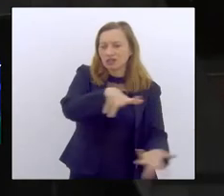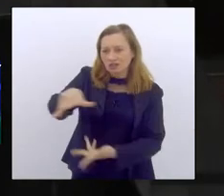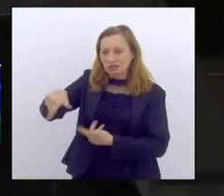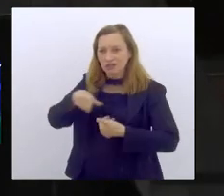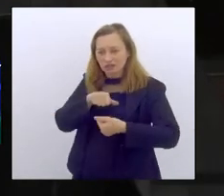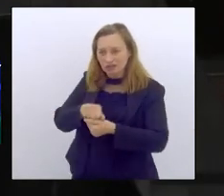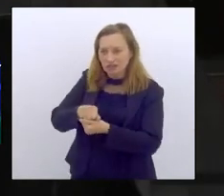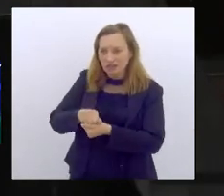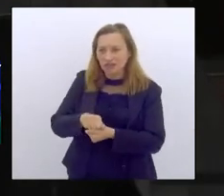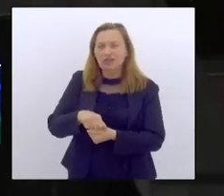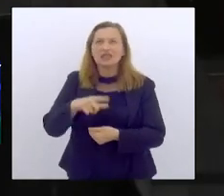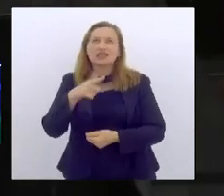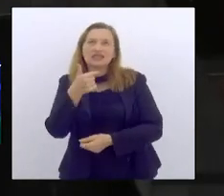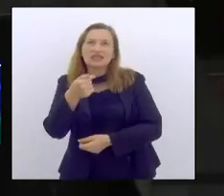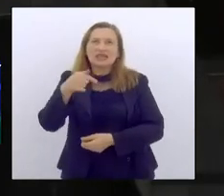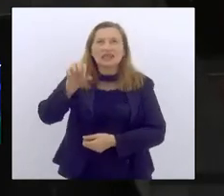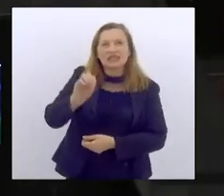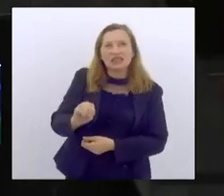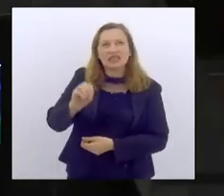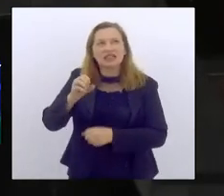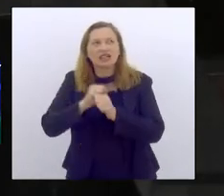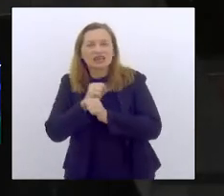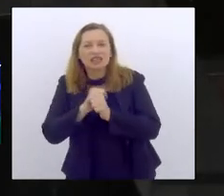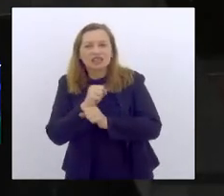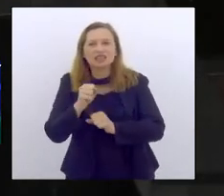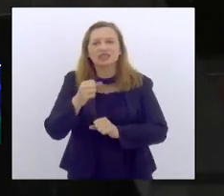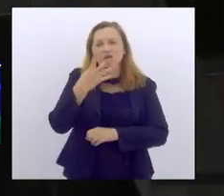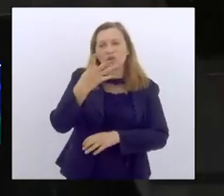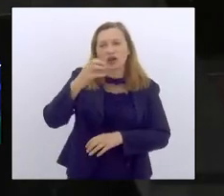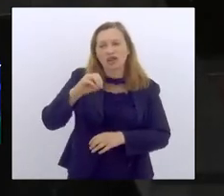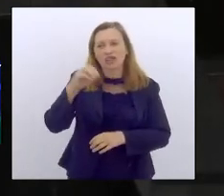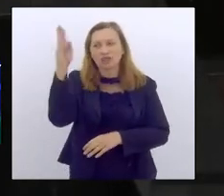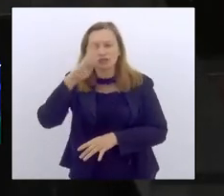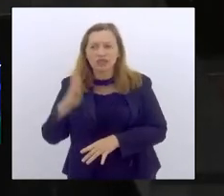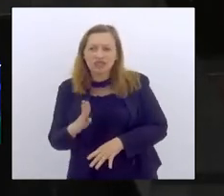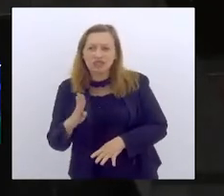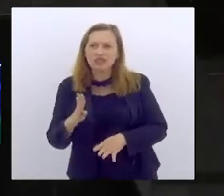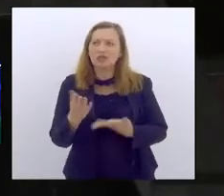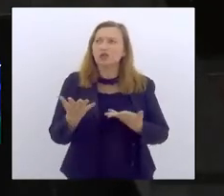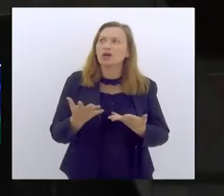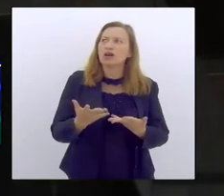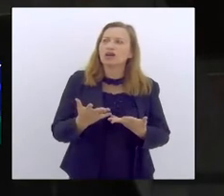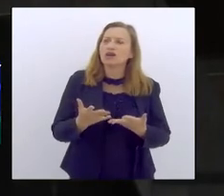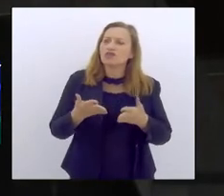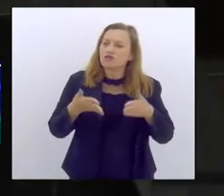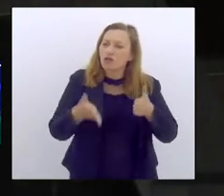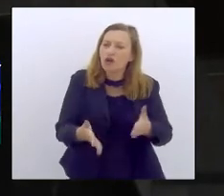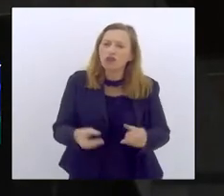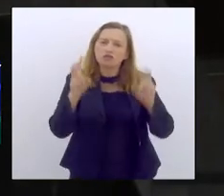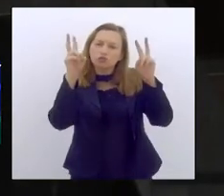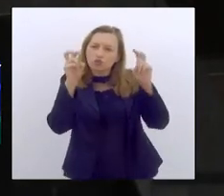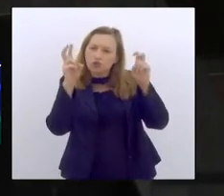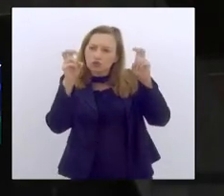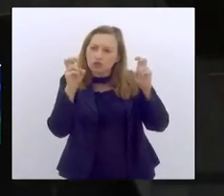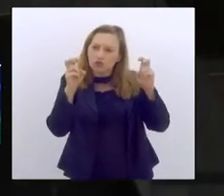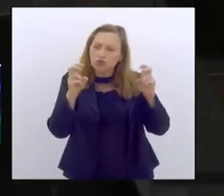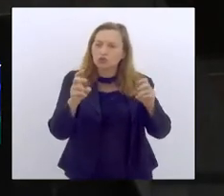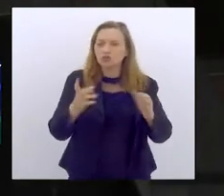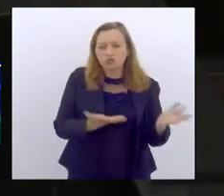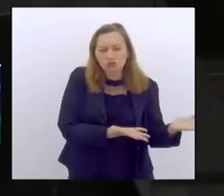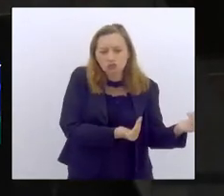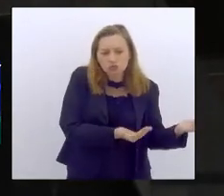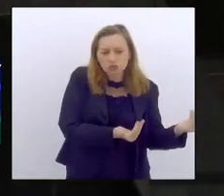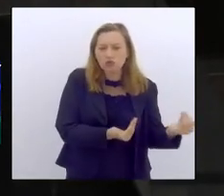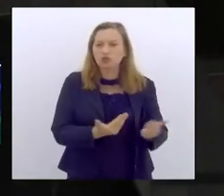worldvision que existe há 70 anos e 40 no Brasil muito focado na questão do protagonismo juvenil